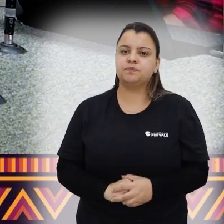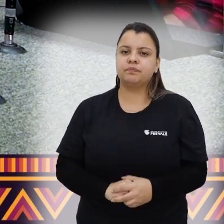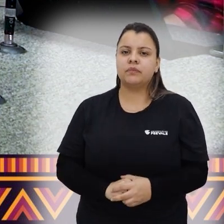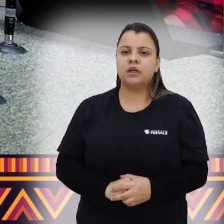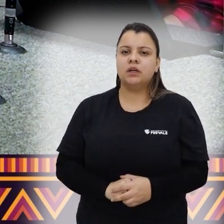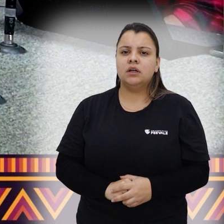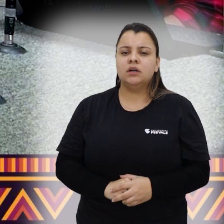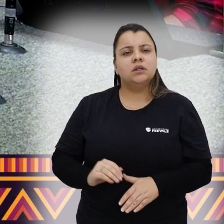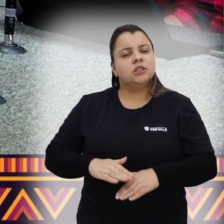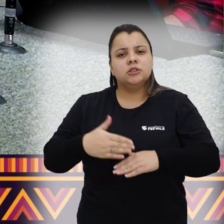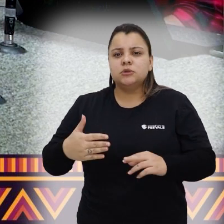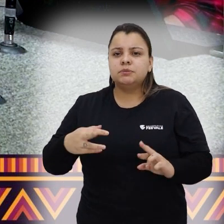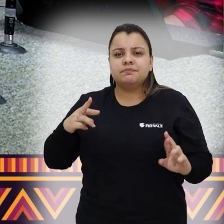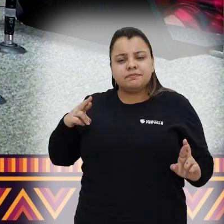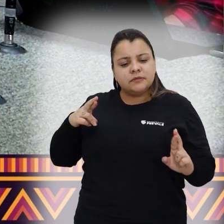referências